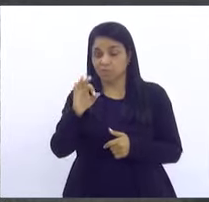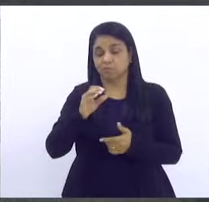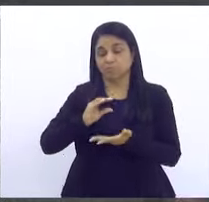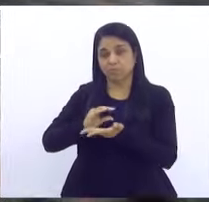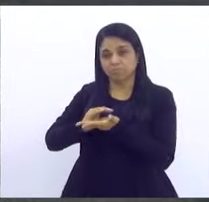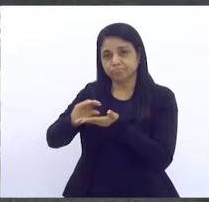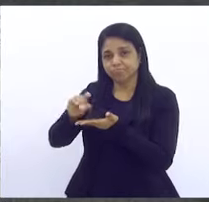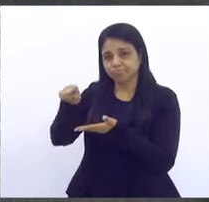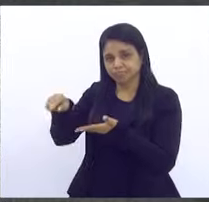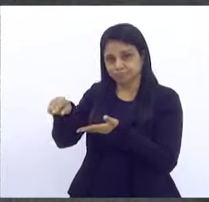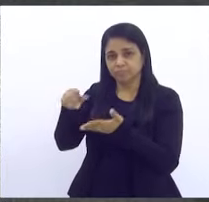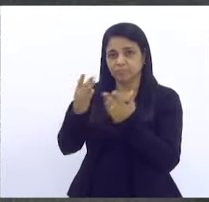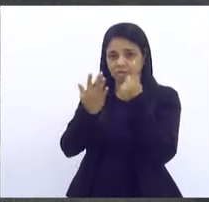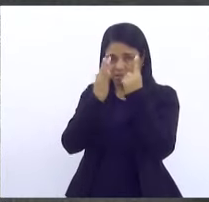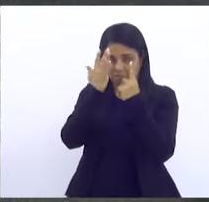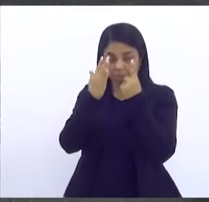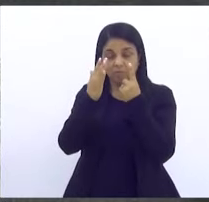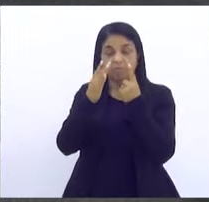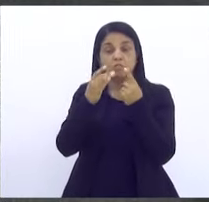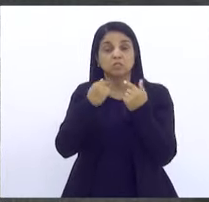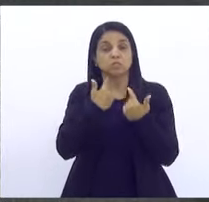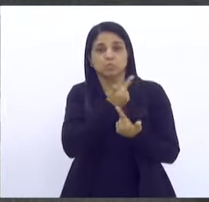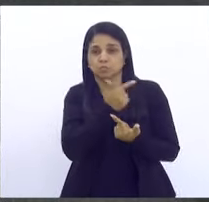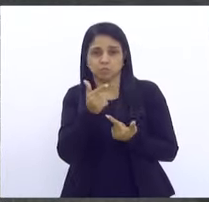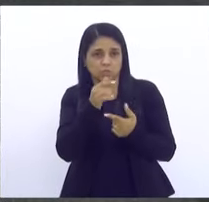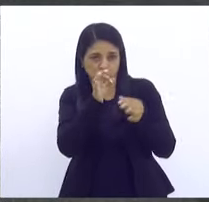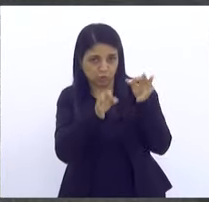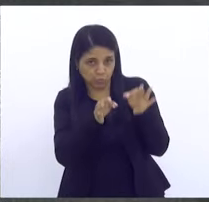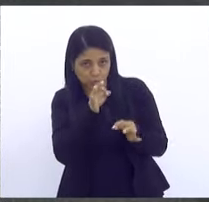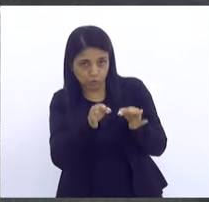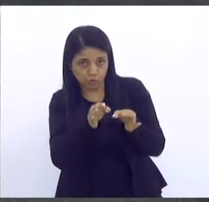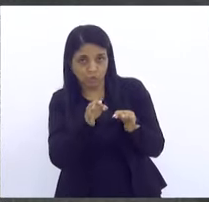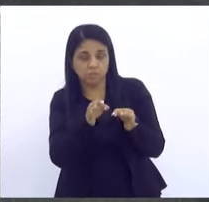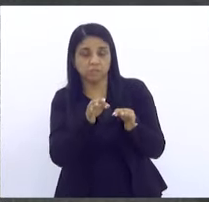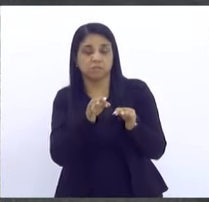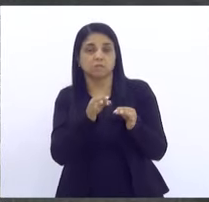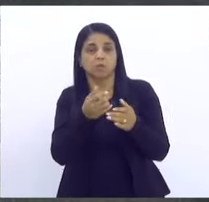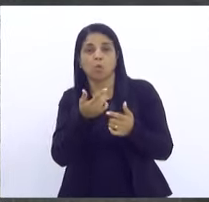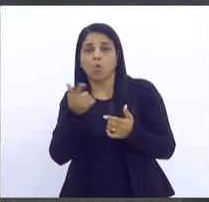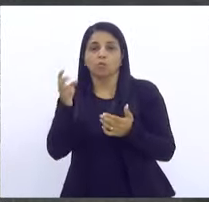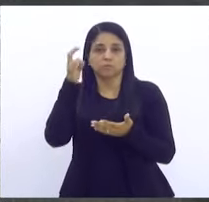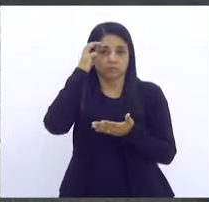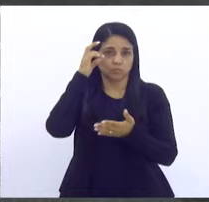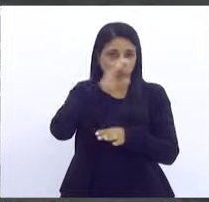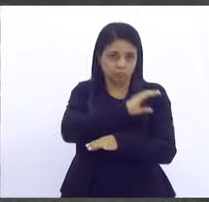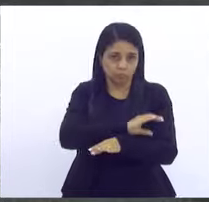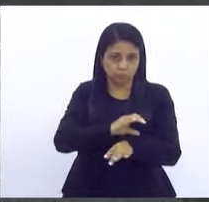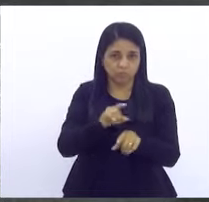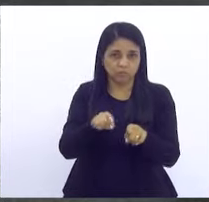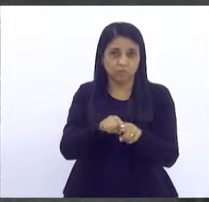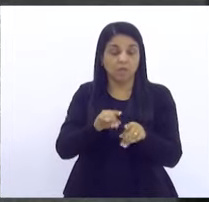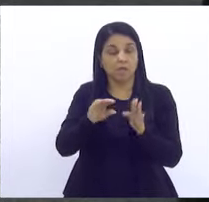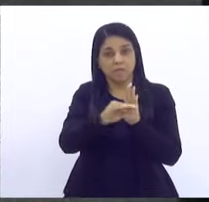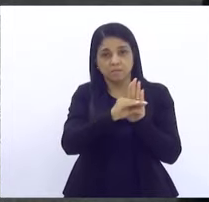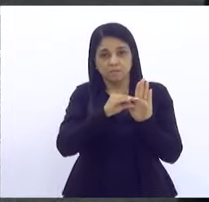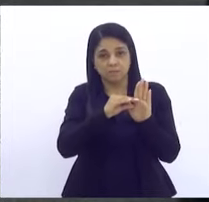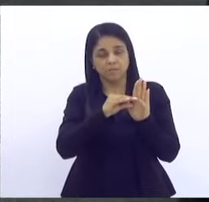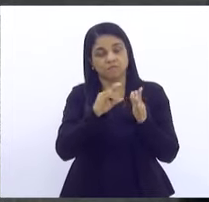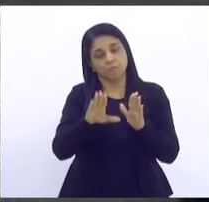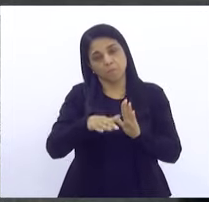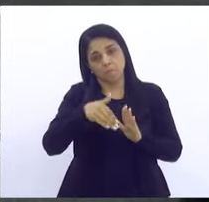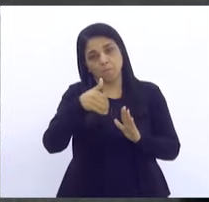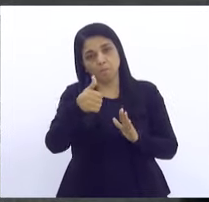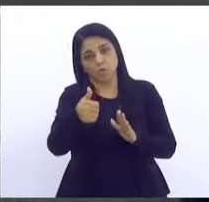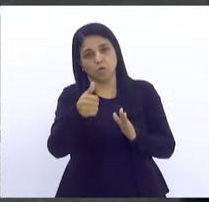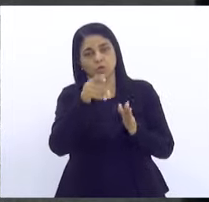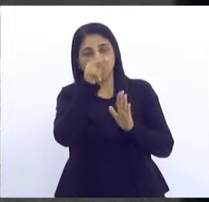que não gerasse nenhuma injustiça com outras manifestações culturais, a ideia das emendas foi no sentido de aperfeiçoar e